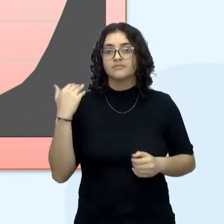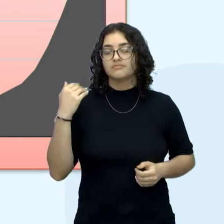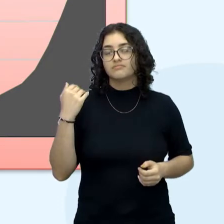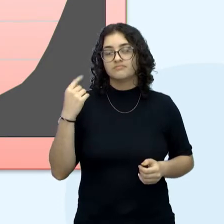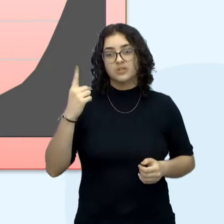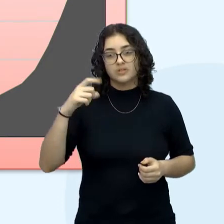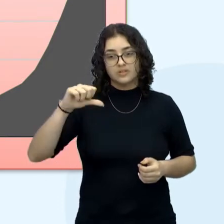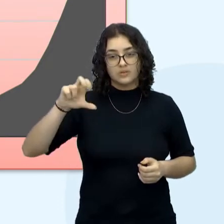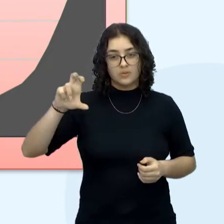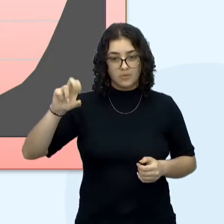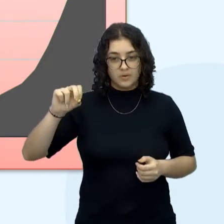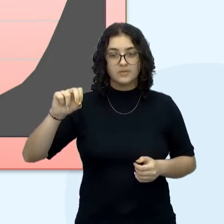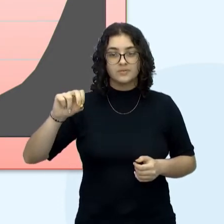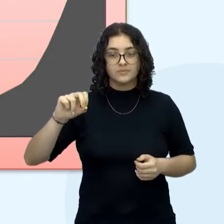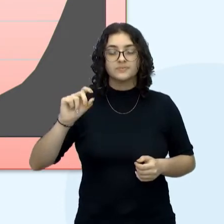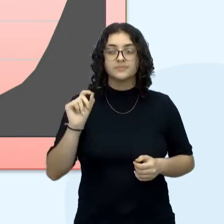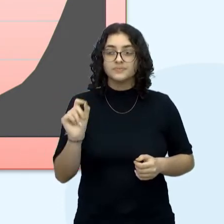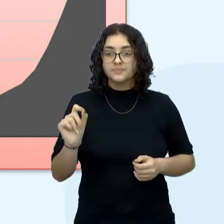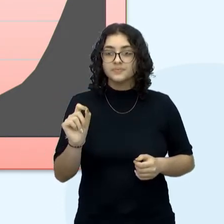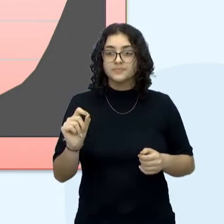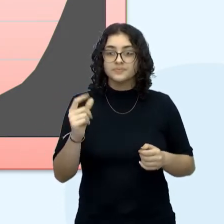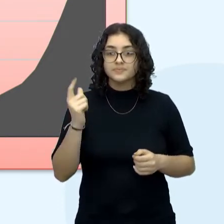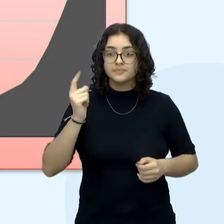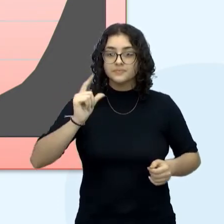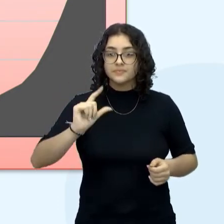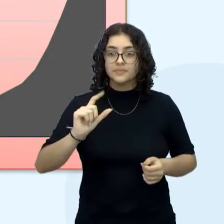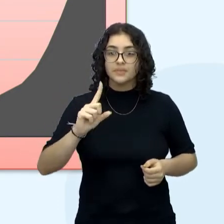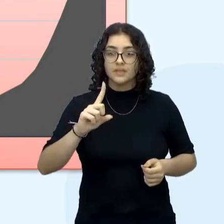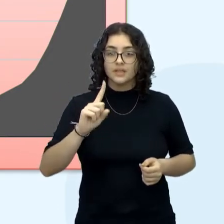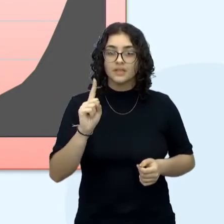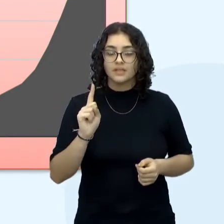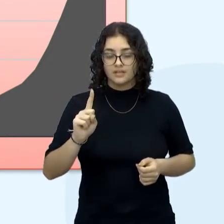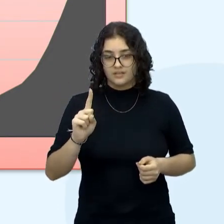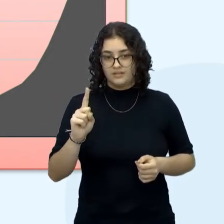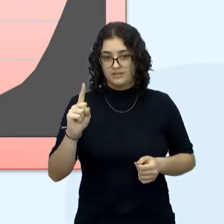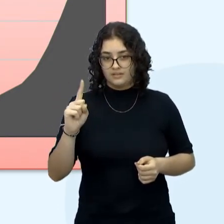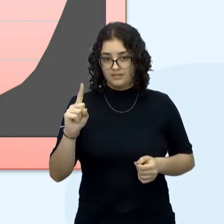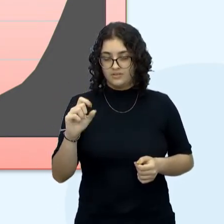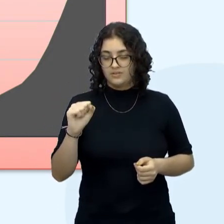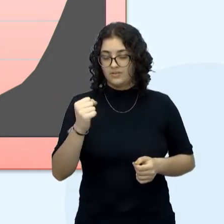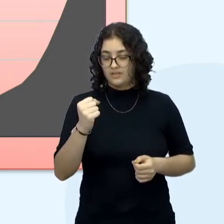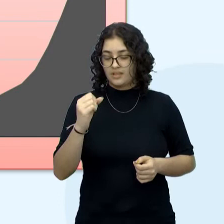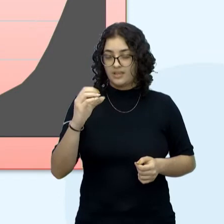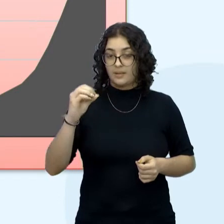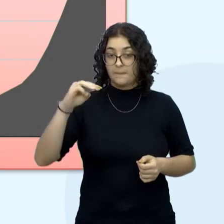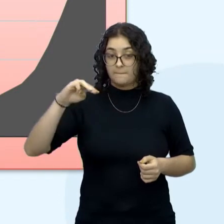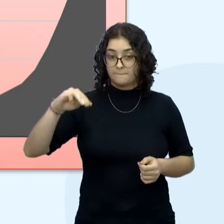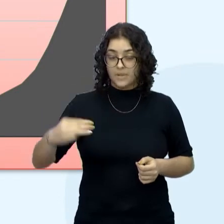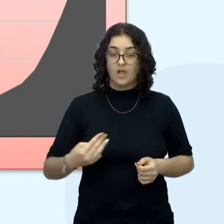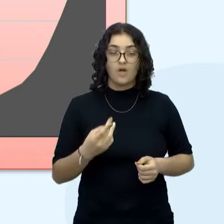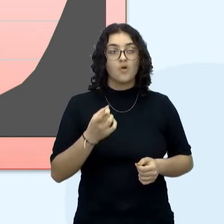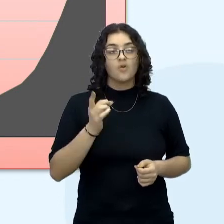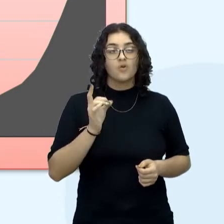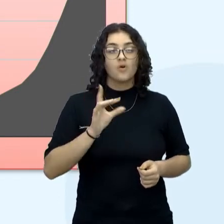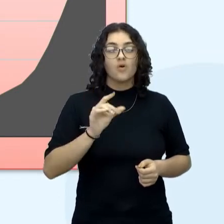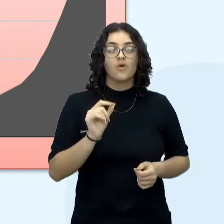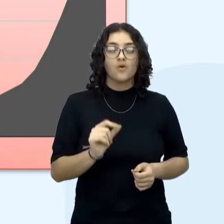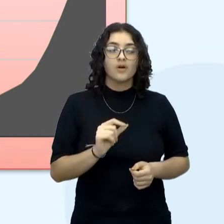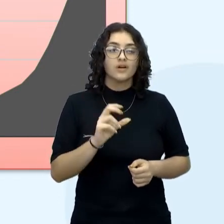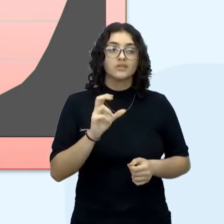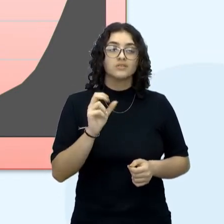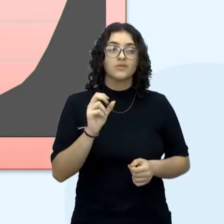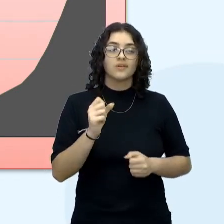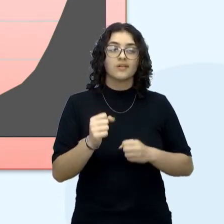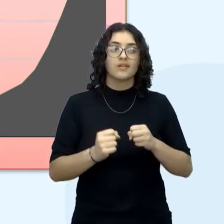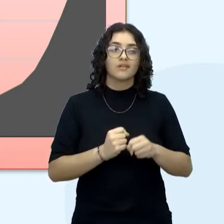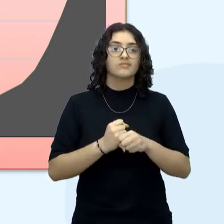1950, passando aí para mais de 180 milhões, somente nos 50 anos